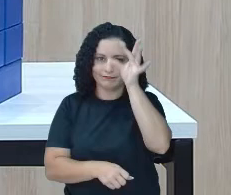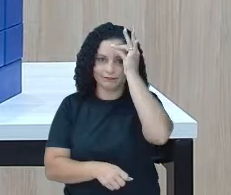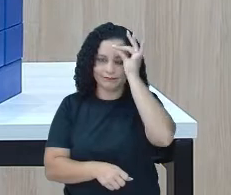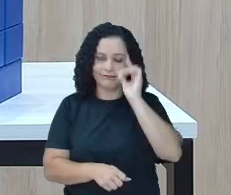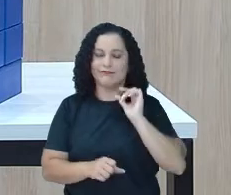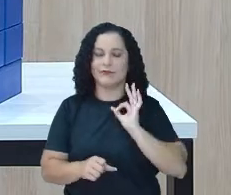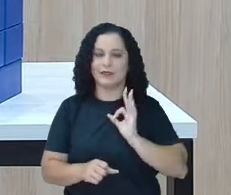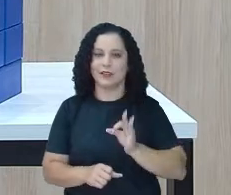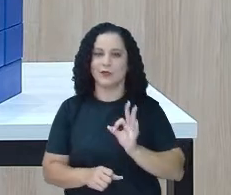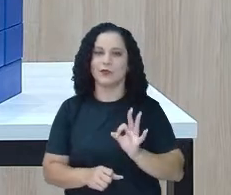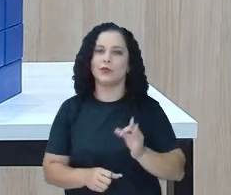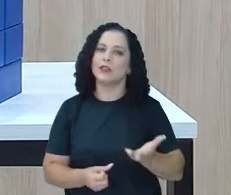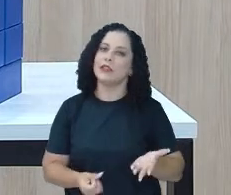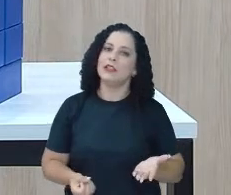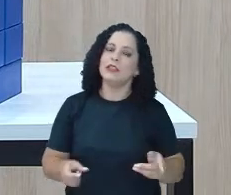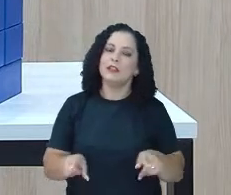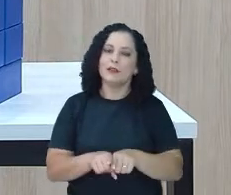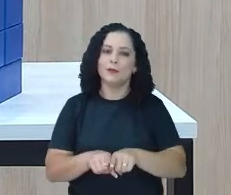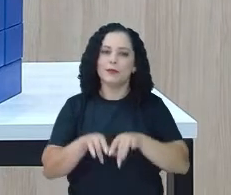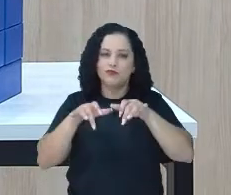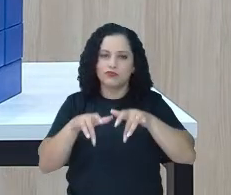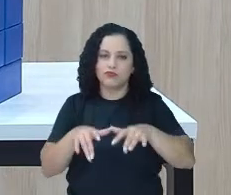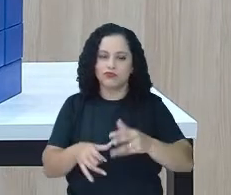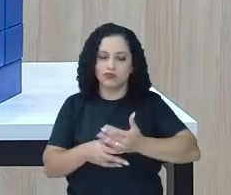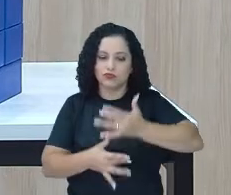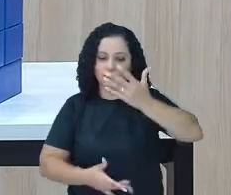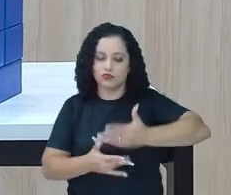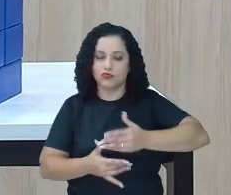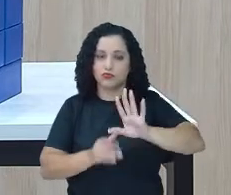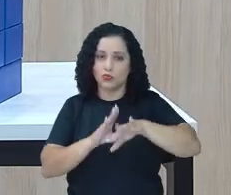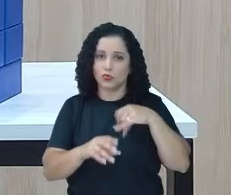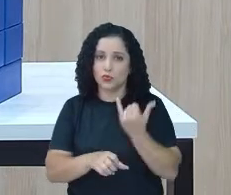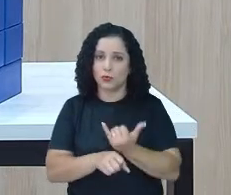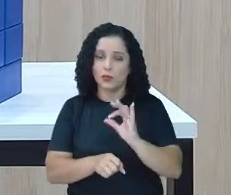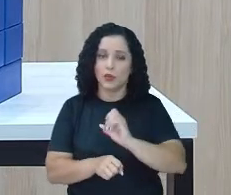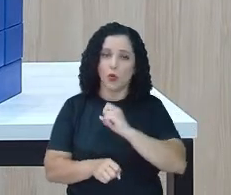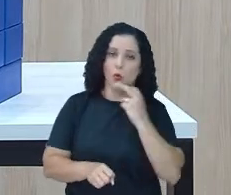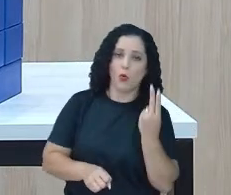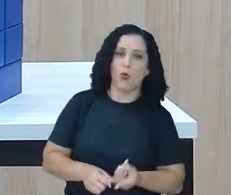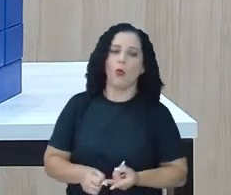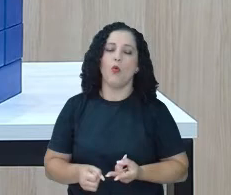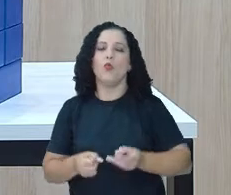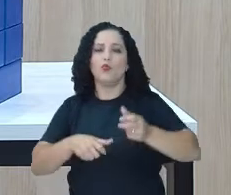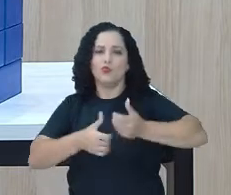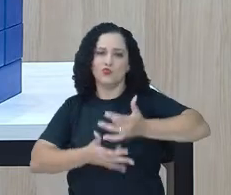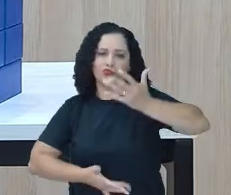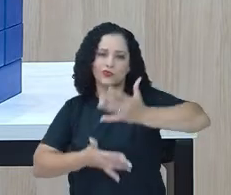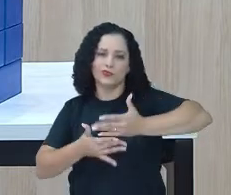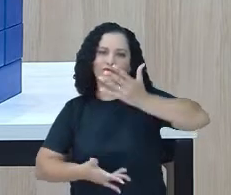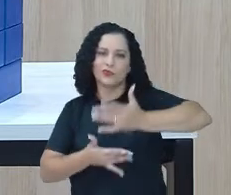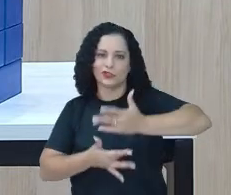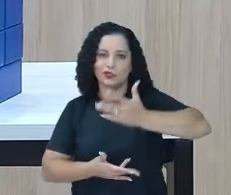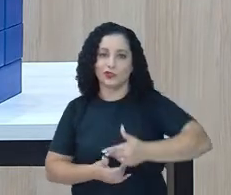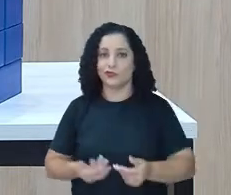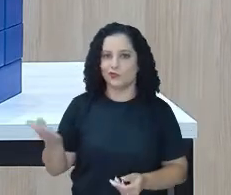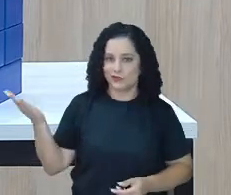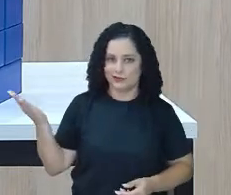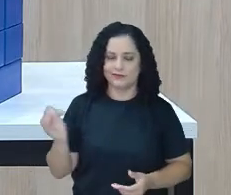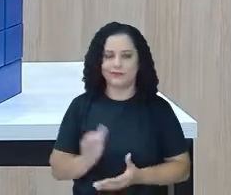Caso contrário, bota lá algum comentário no YouTube mesmo ou aqui no chat se você... Ah, professora, já lembro dessa aula,